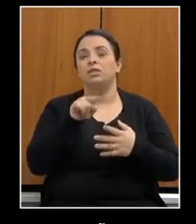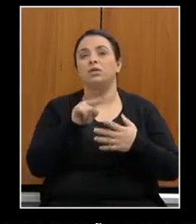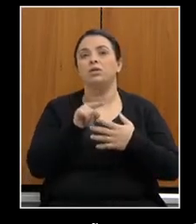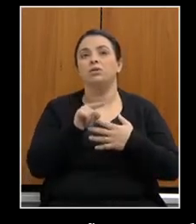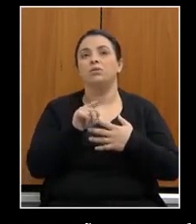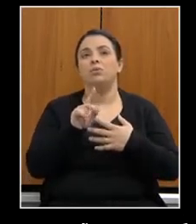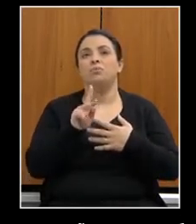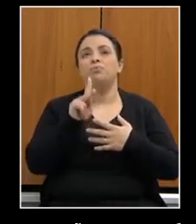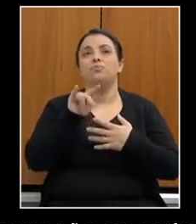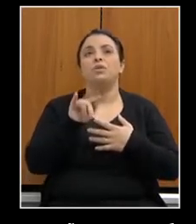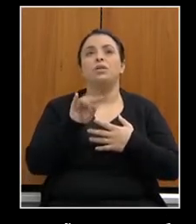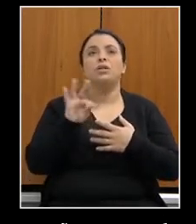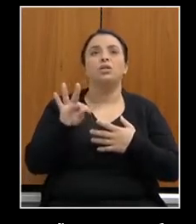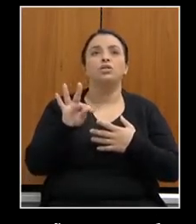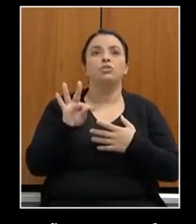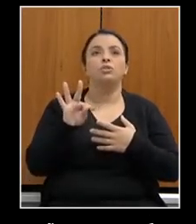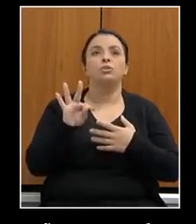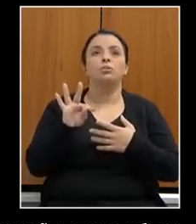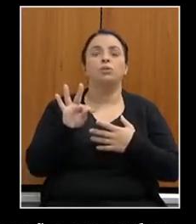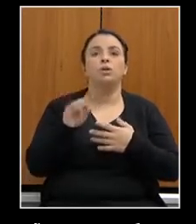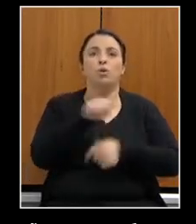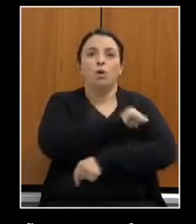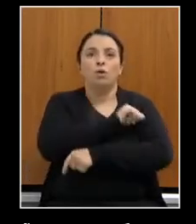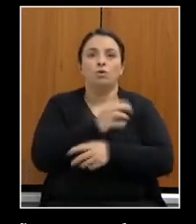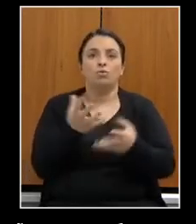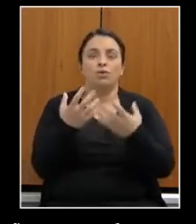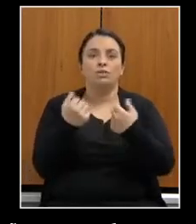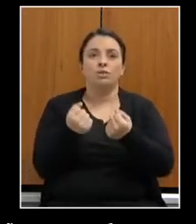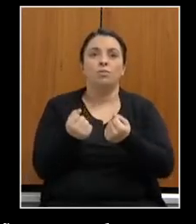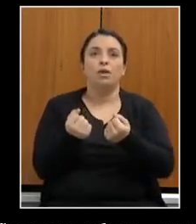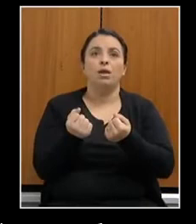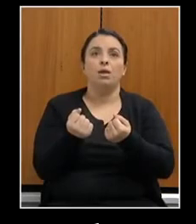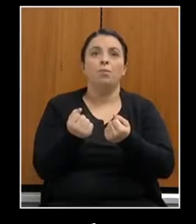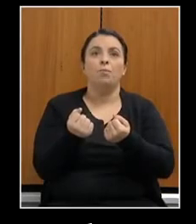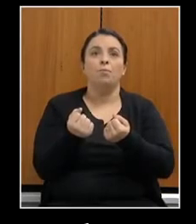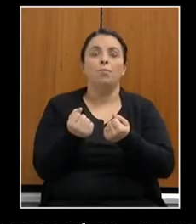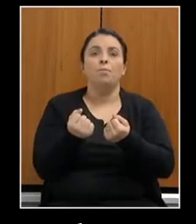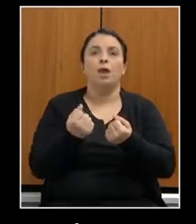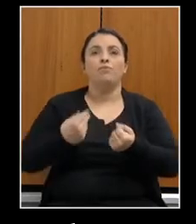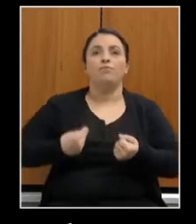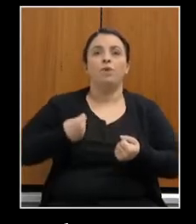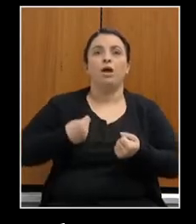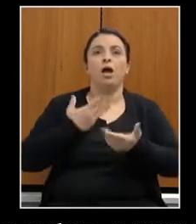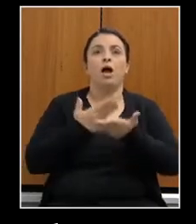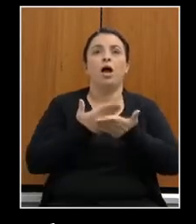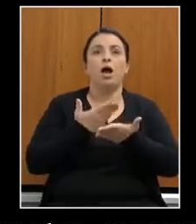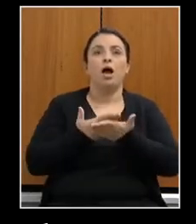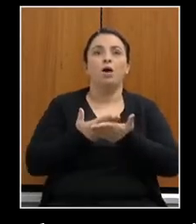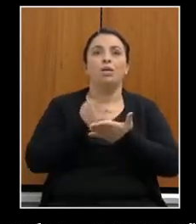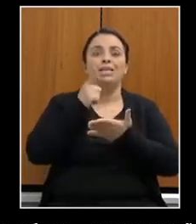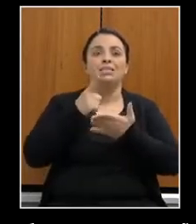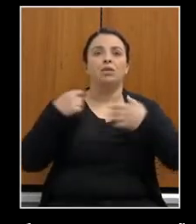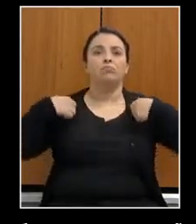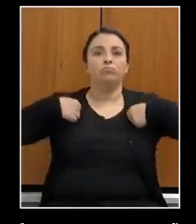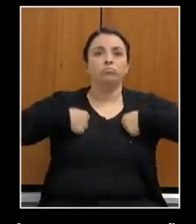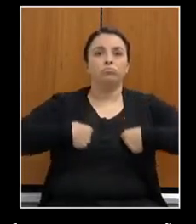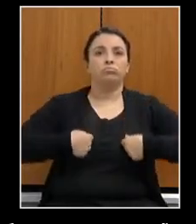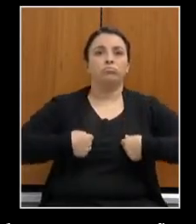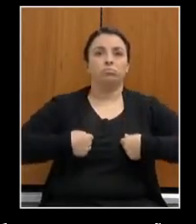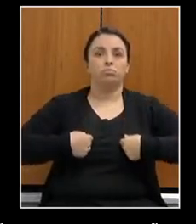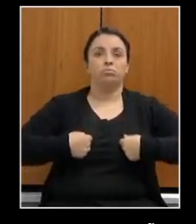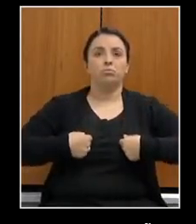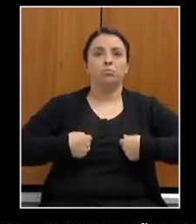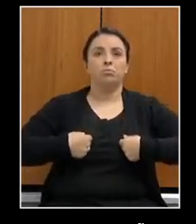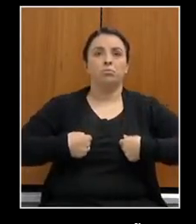das aulas presenciais esse aqui é o jaleco que eu chamo de jaleco para poder retornar as aulas presenciais então